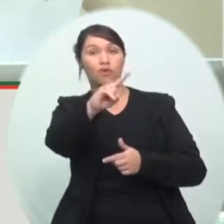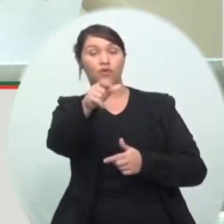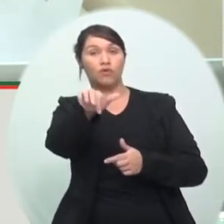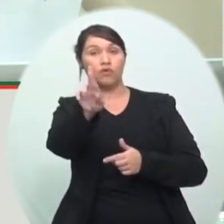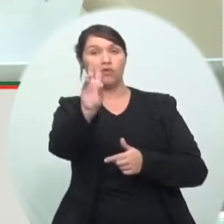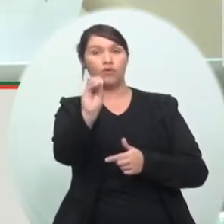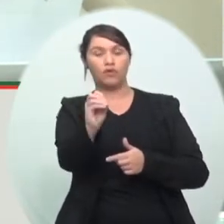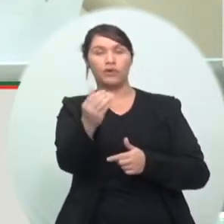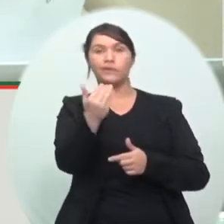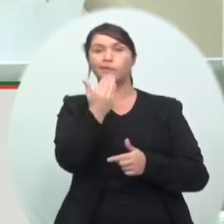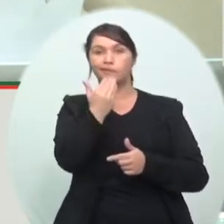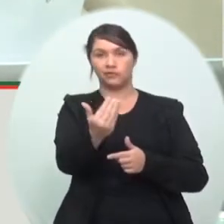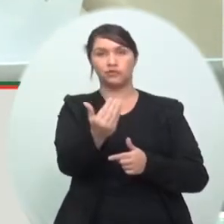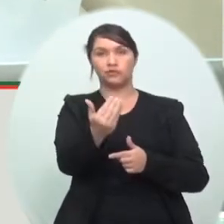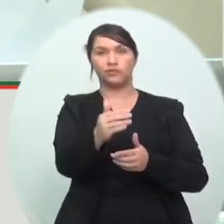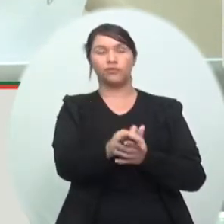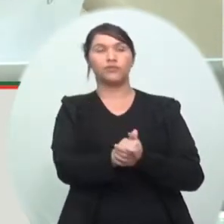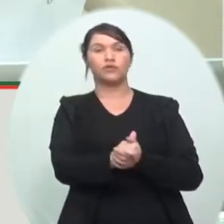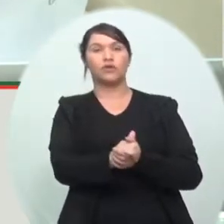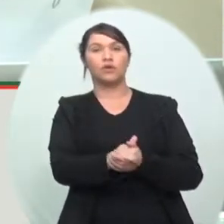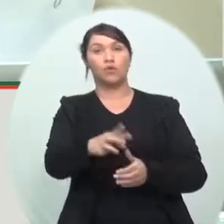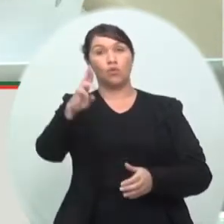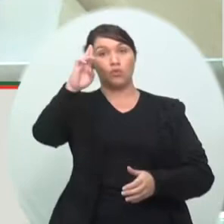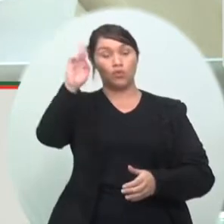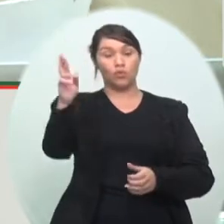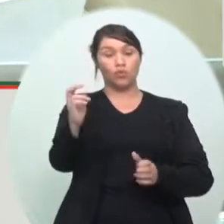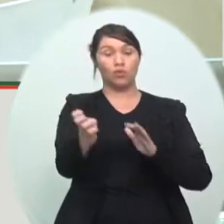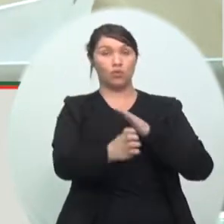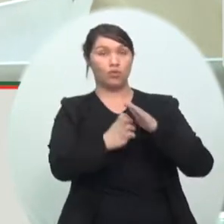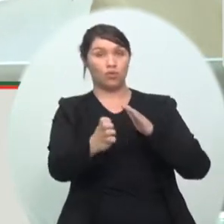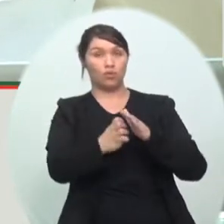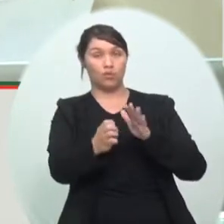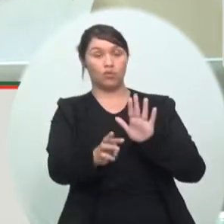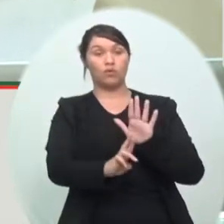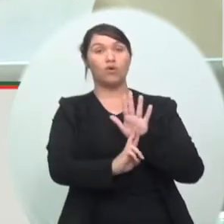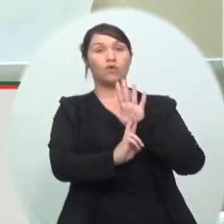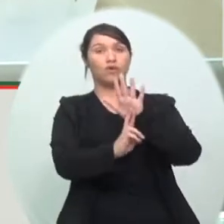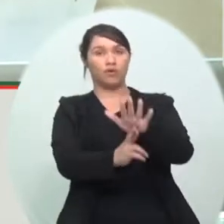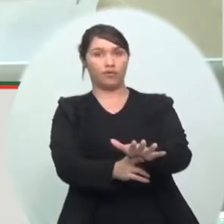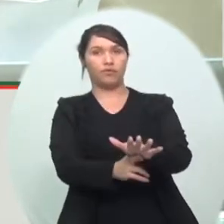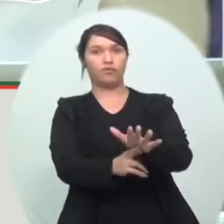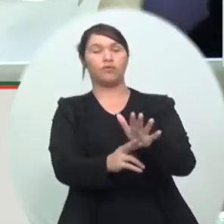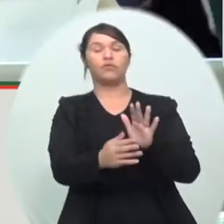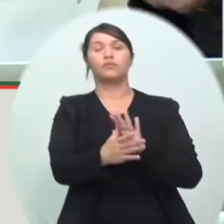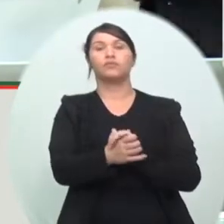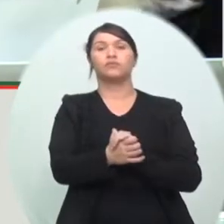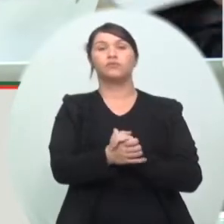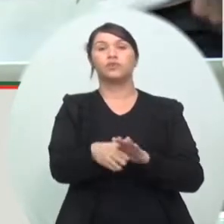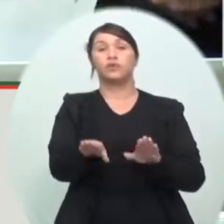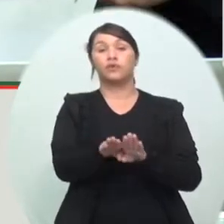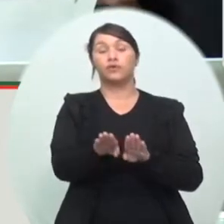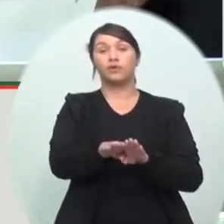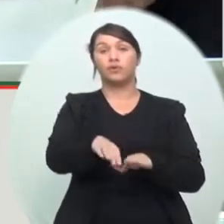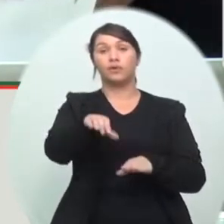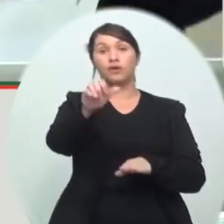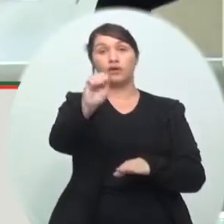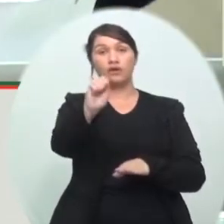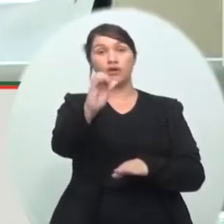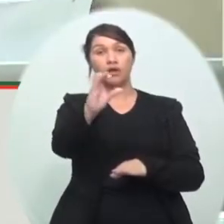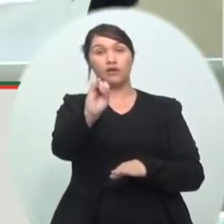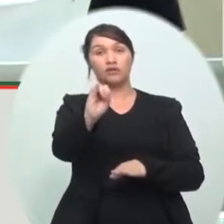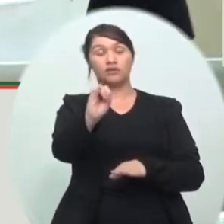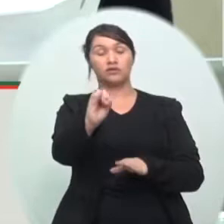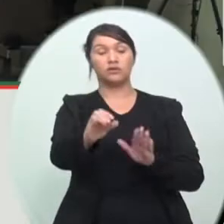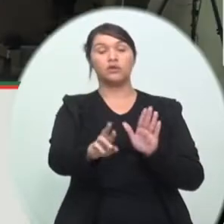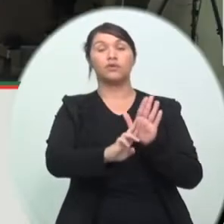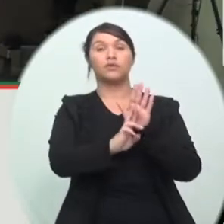sócio proprietário, e Mário Henrique Surato Gaidzinski, membro da diretoria da SIC e presidente do Comitê de Implantação do Centro